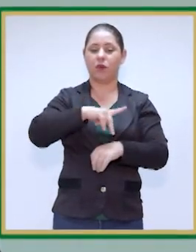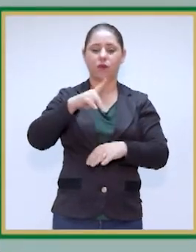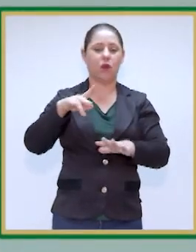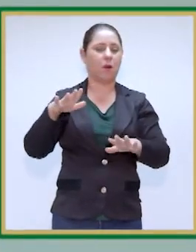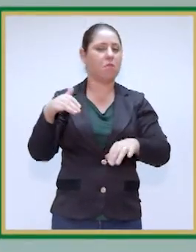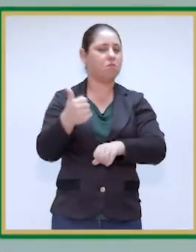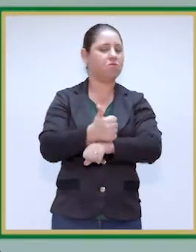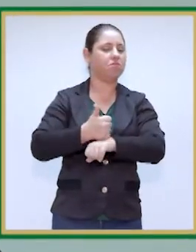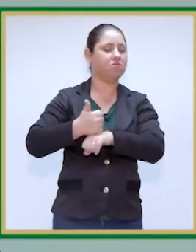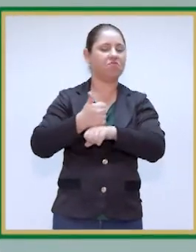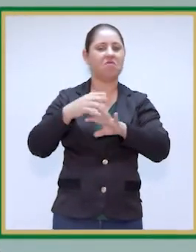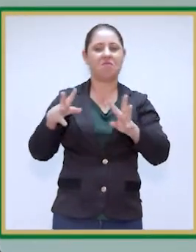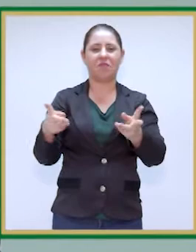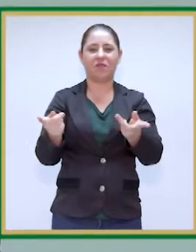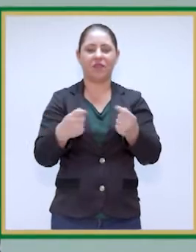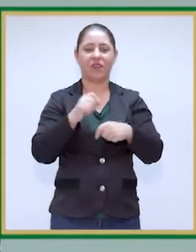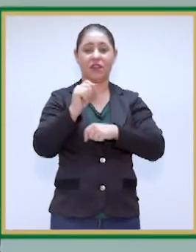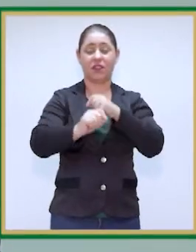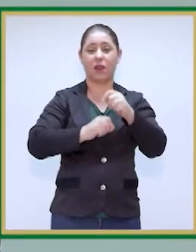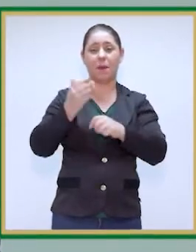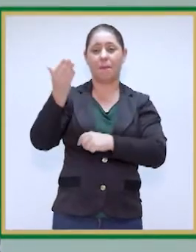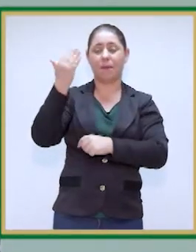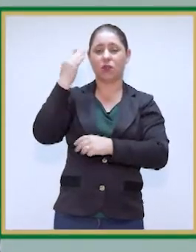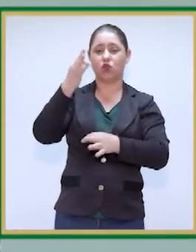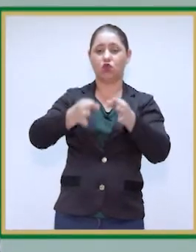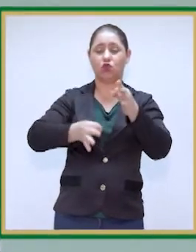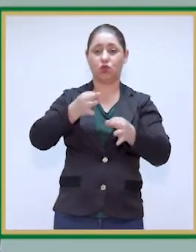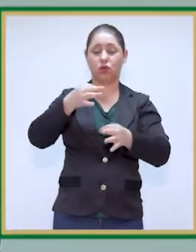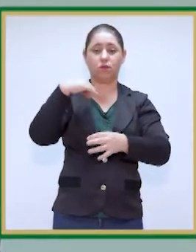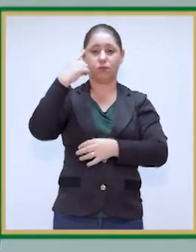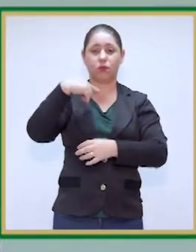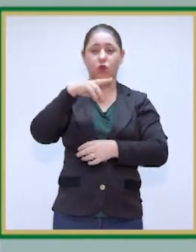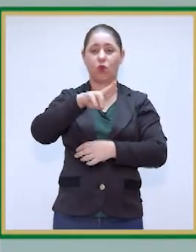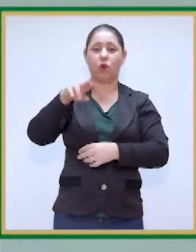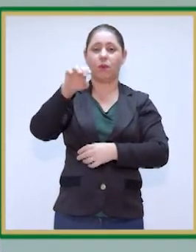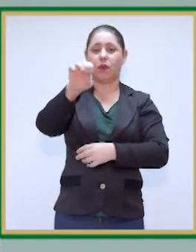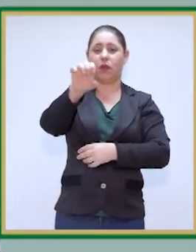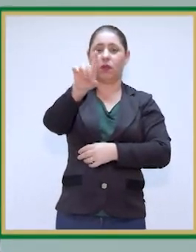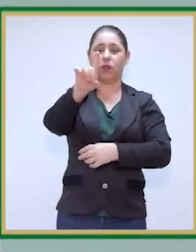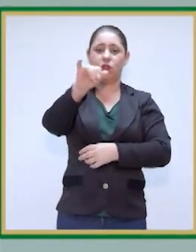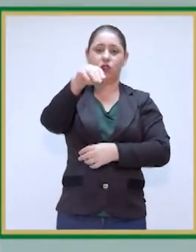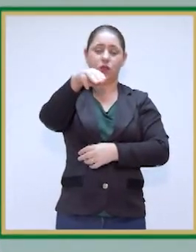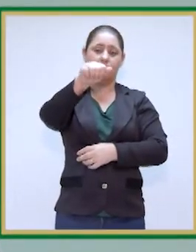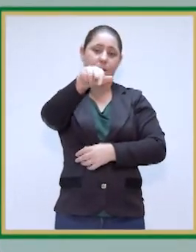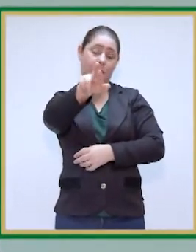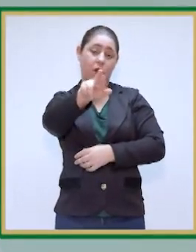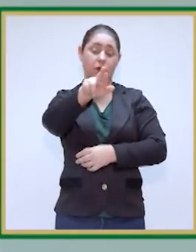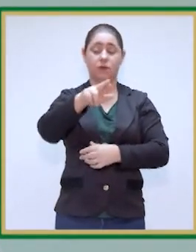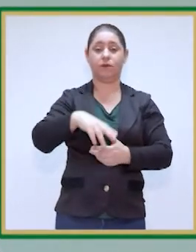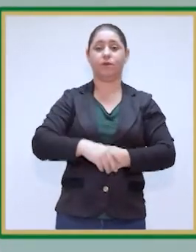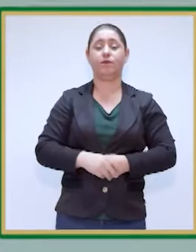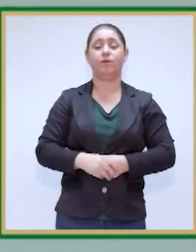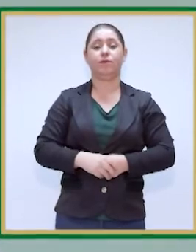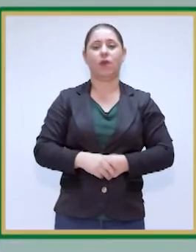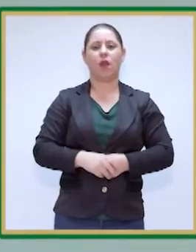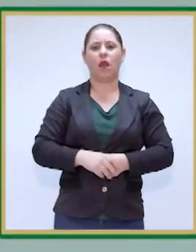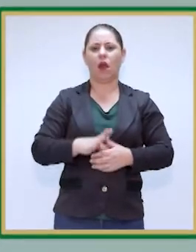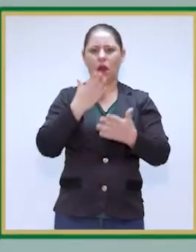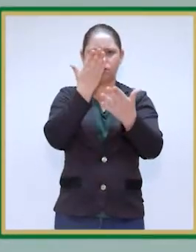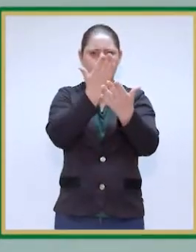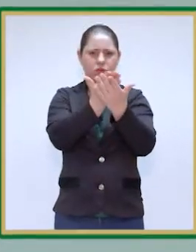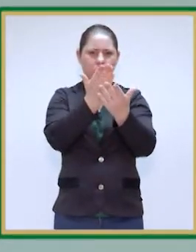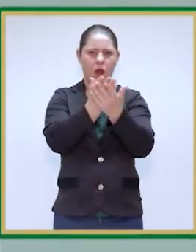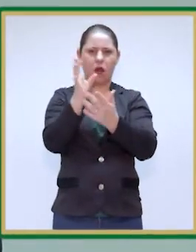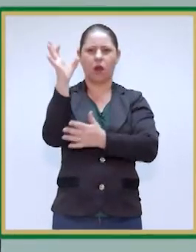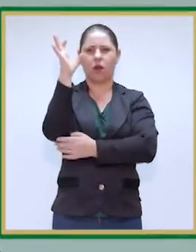excelente professor, que na época ele era juiz de direito, o nome dele é Edmar de Oliveira Ceciliati. E a partir